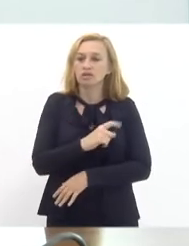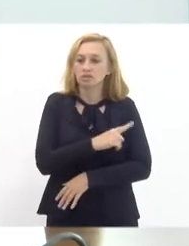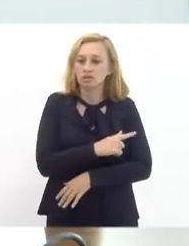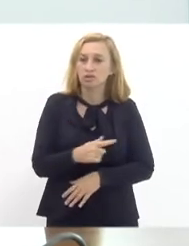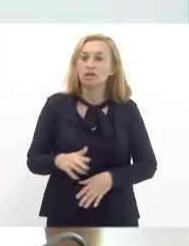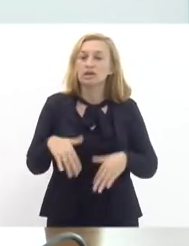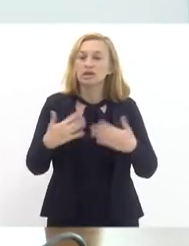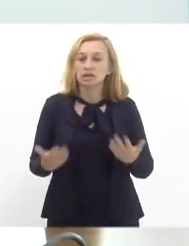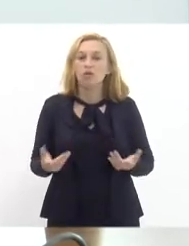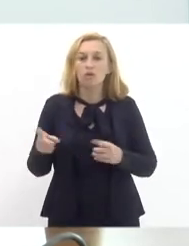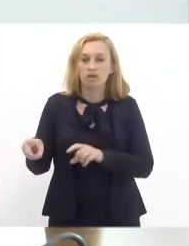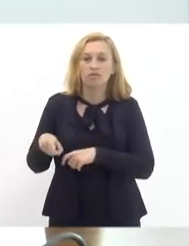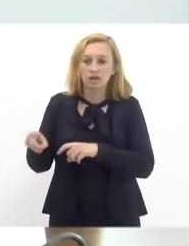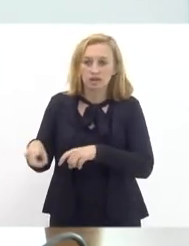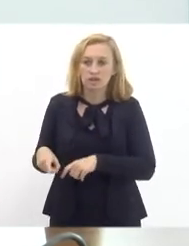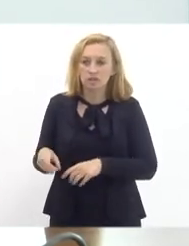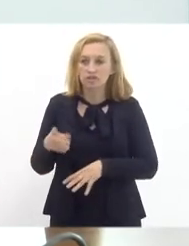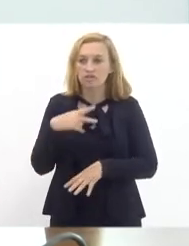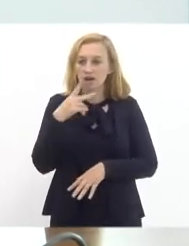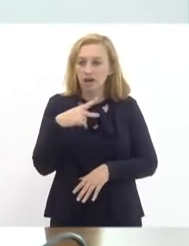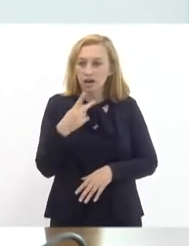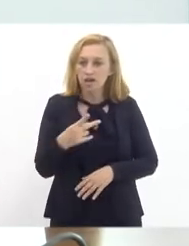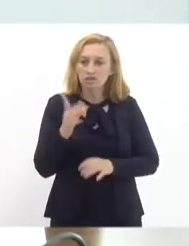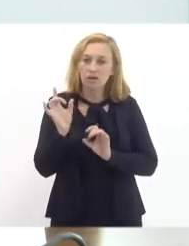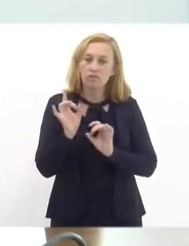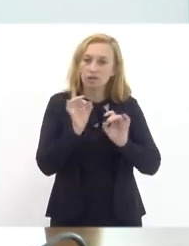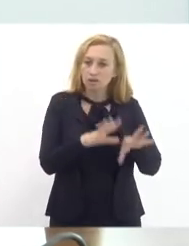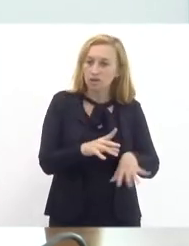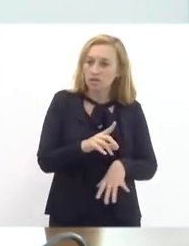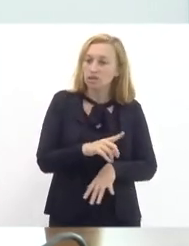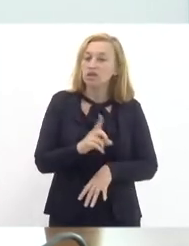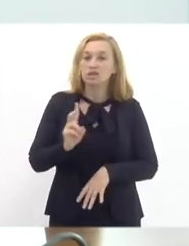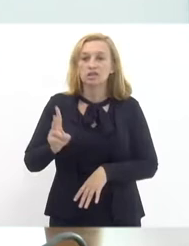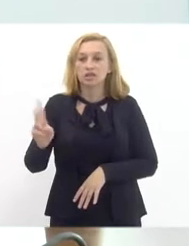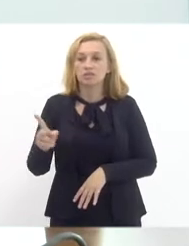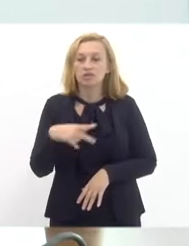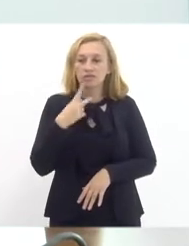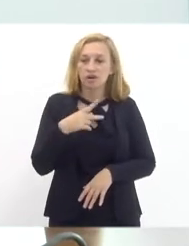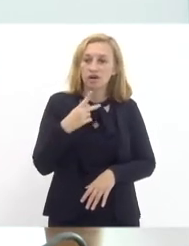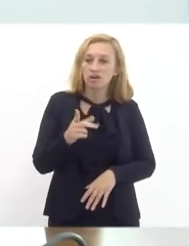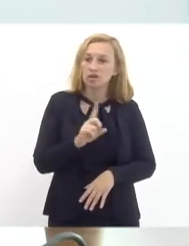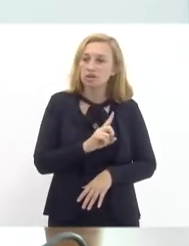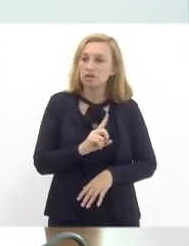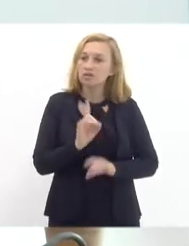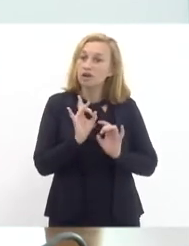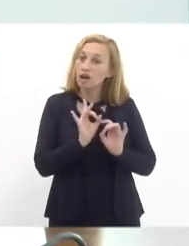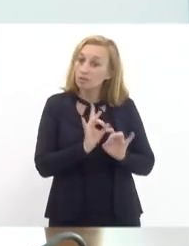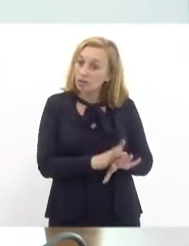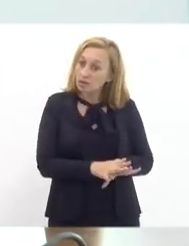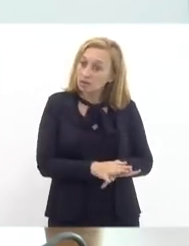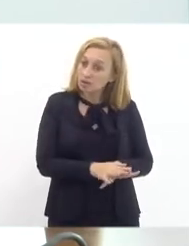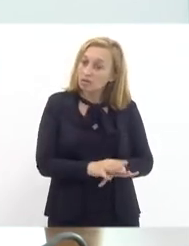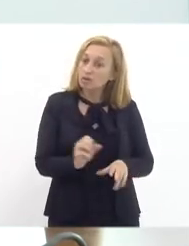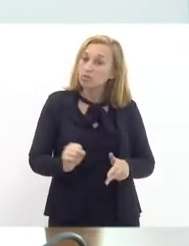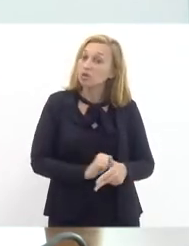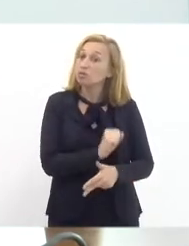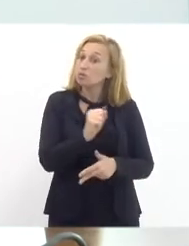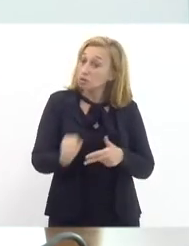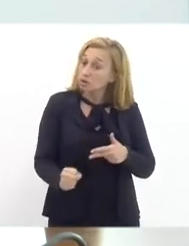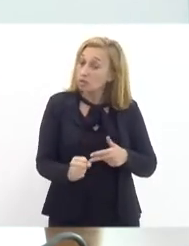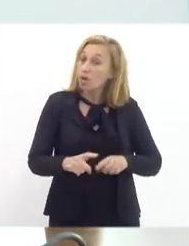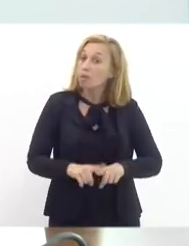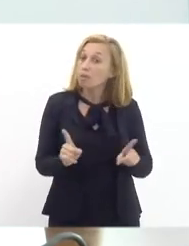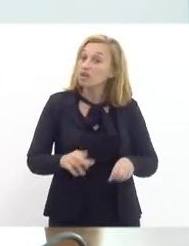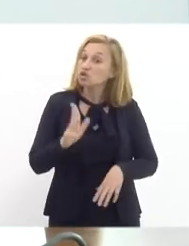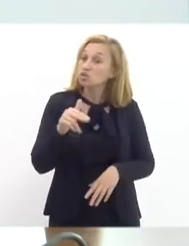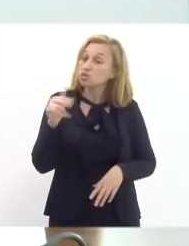a Fazenda, quando muita gente fala que a Fazenda foi abandonada, eu sempre gosto de pontuar que ela foi abandonada pelo poder público. Mas ela